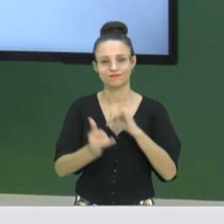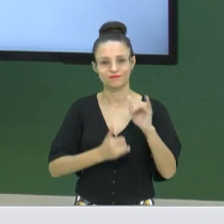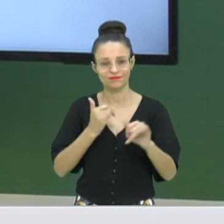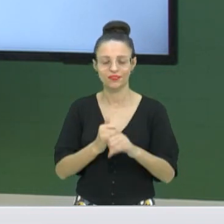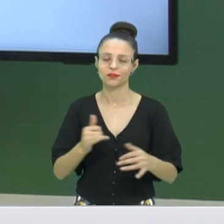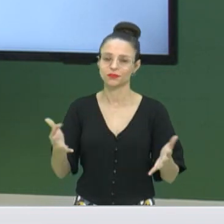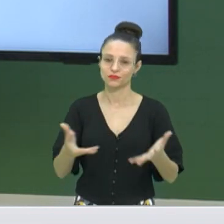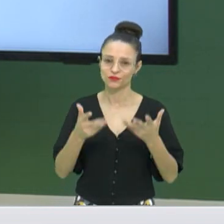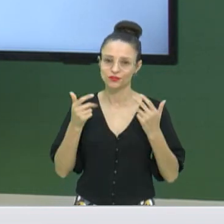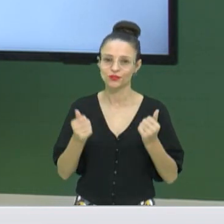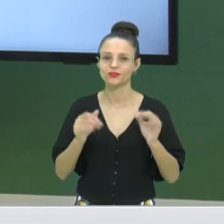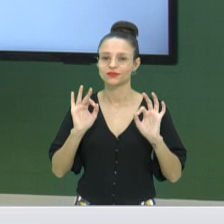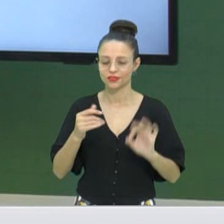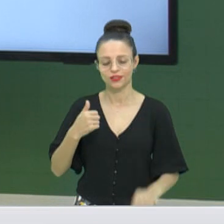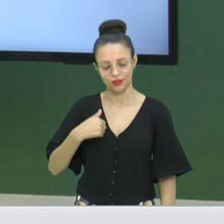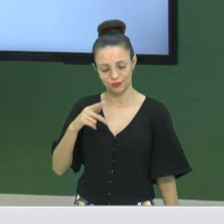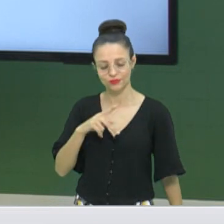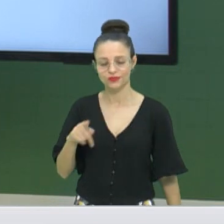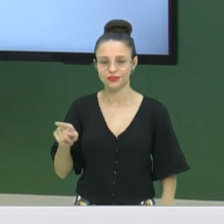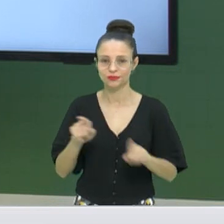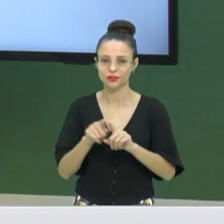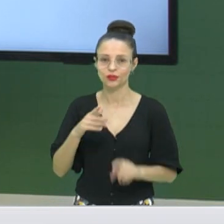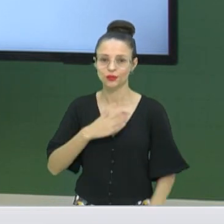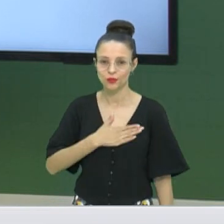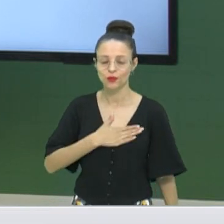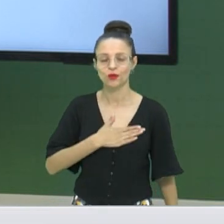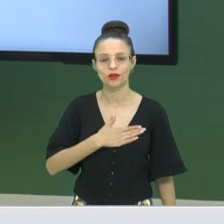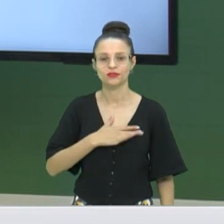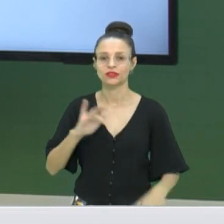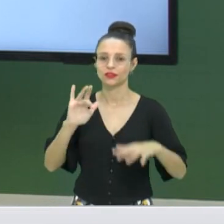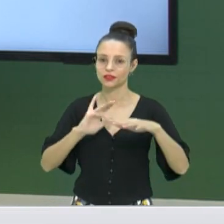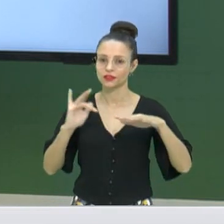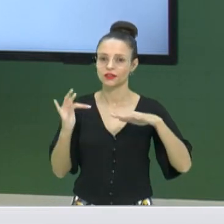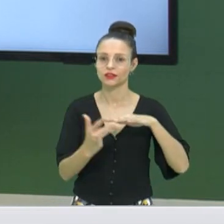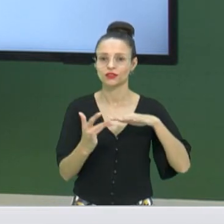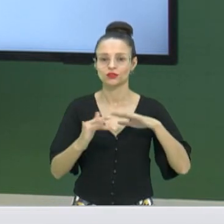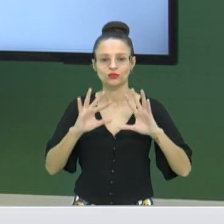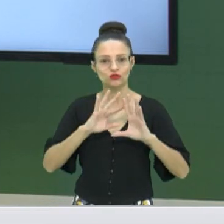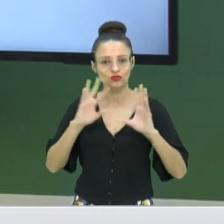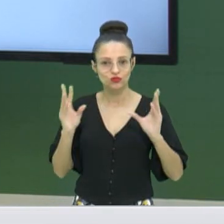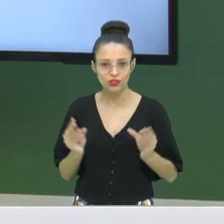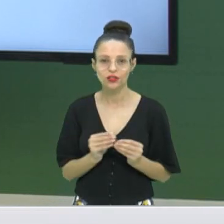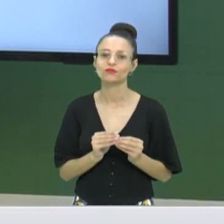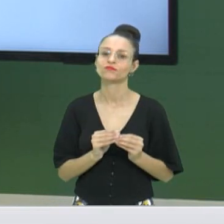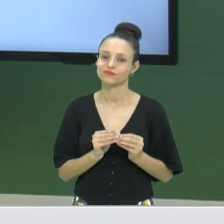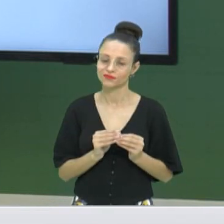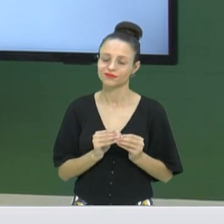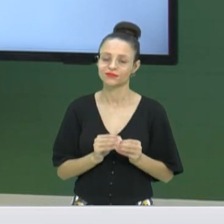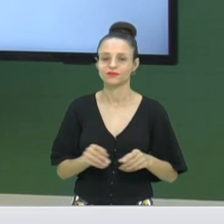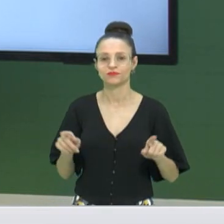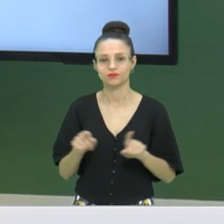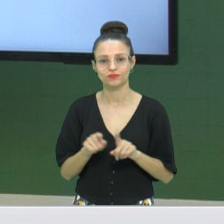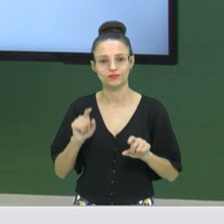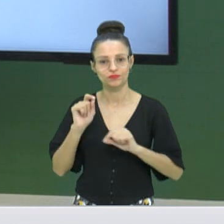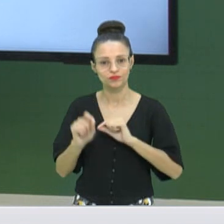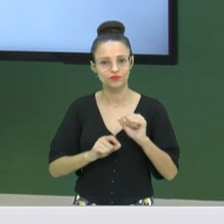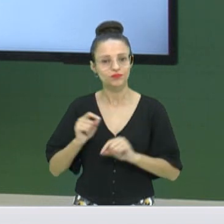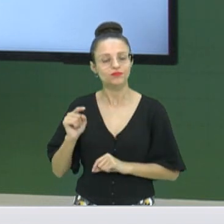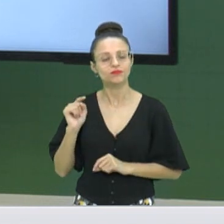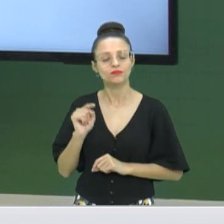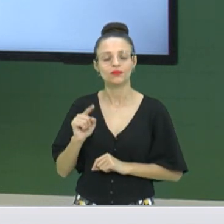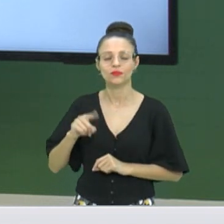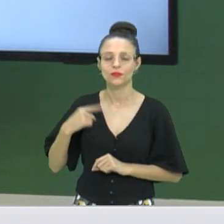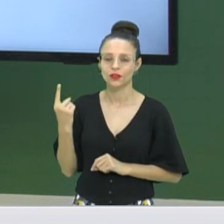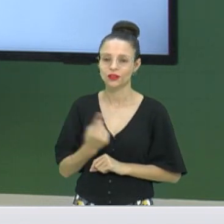encantador, né? A professora também gosta das redes sociais no geral, e aí